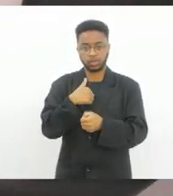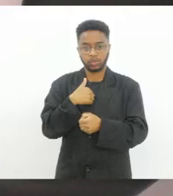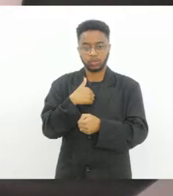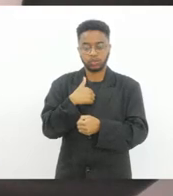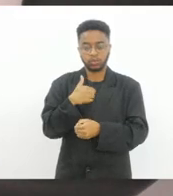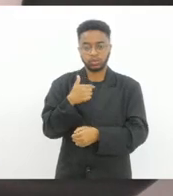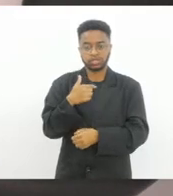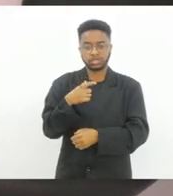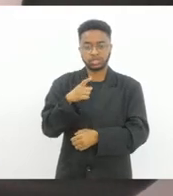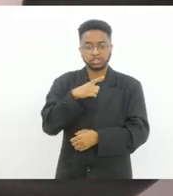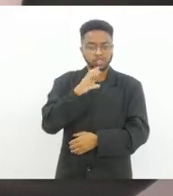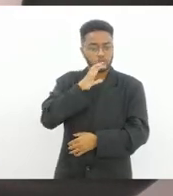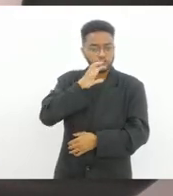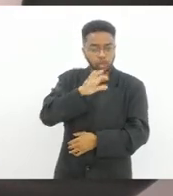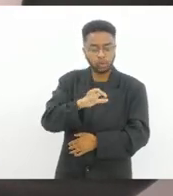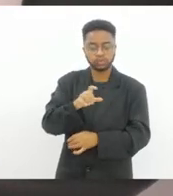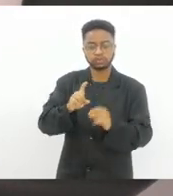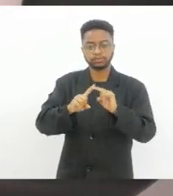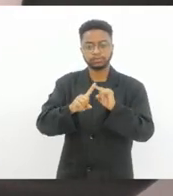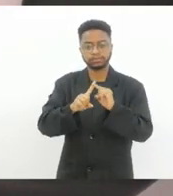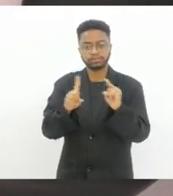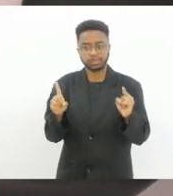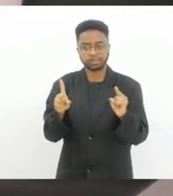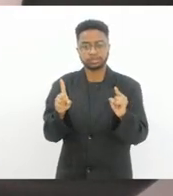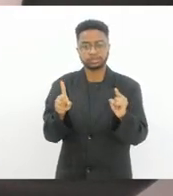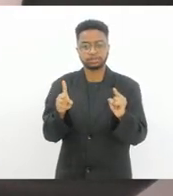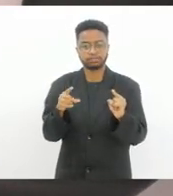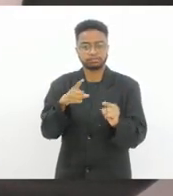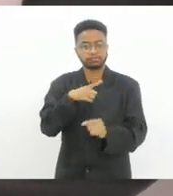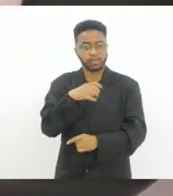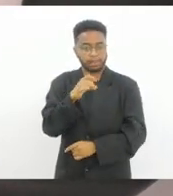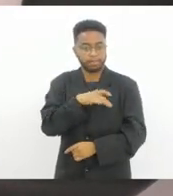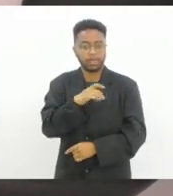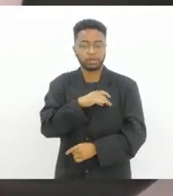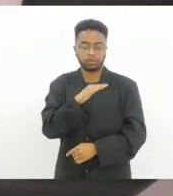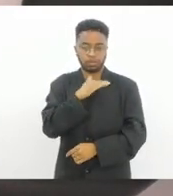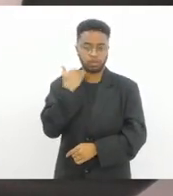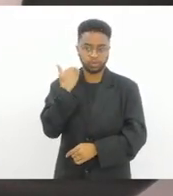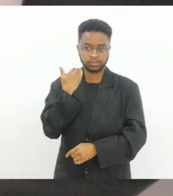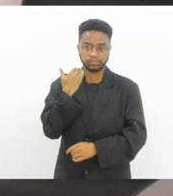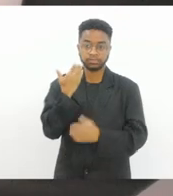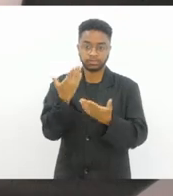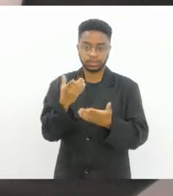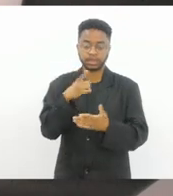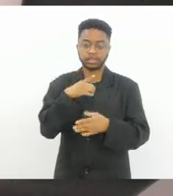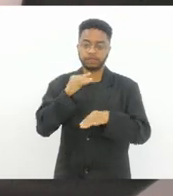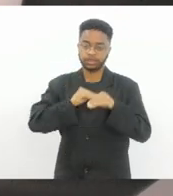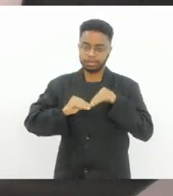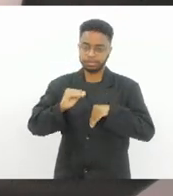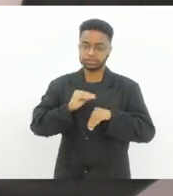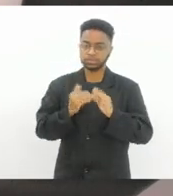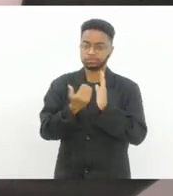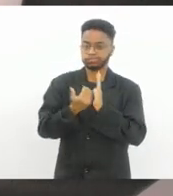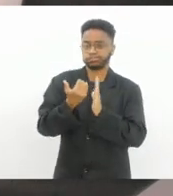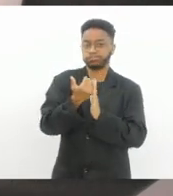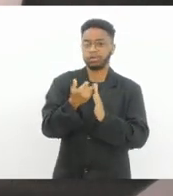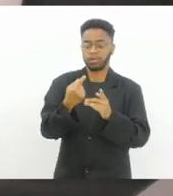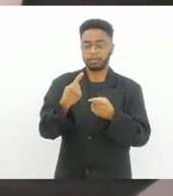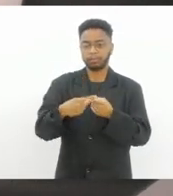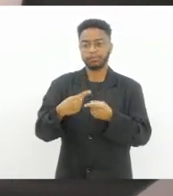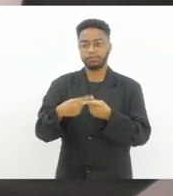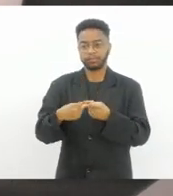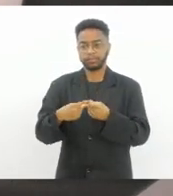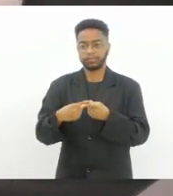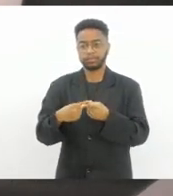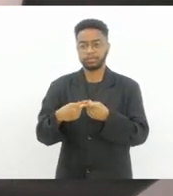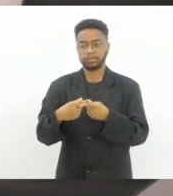eu tinha nojo. Mas acontece que o medo de morrer era pior. Eu tive uma depressão muito grande, porque eu cheguei